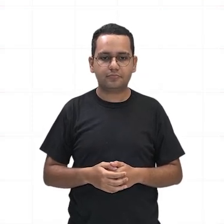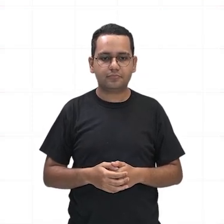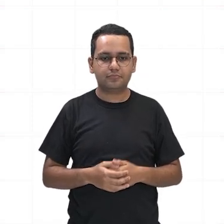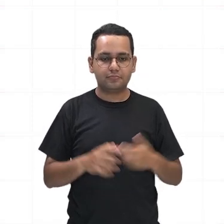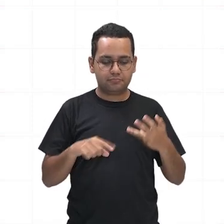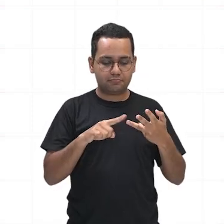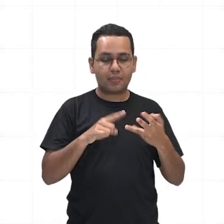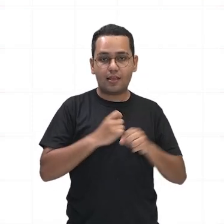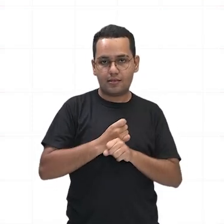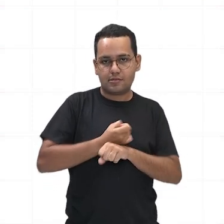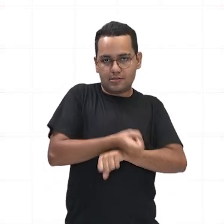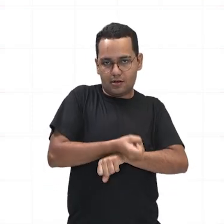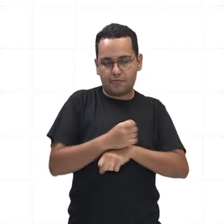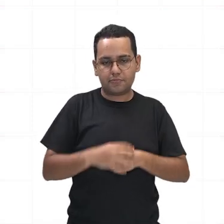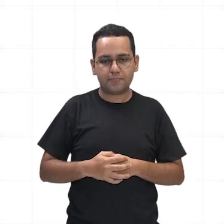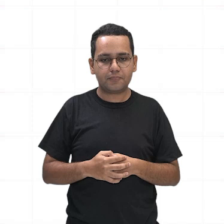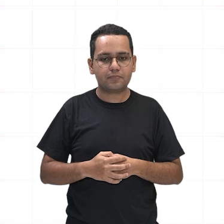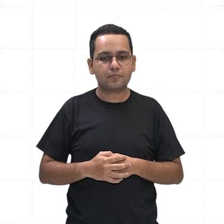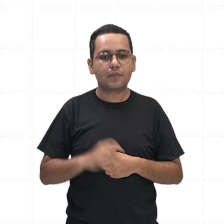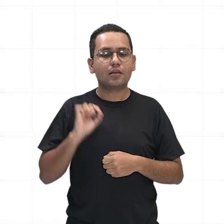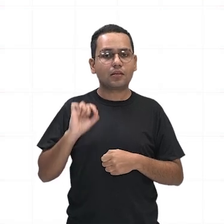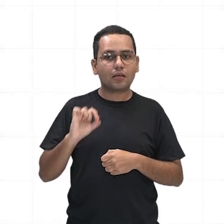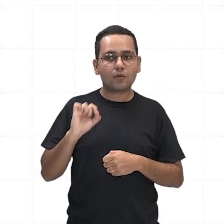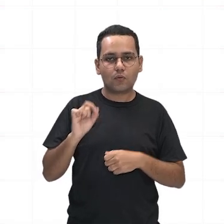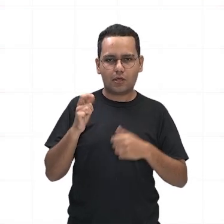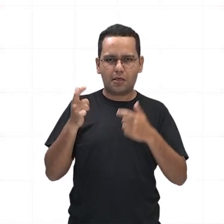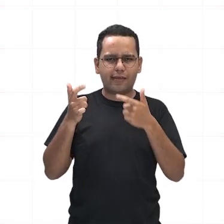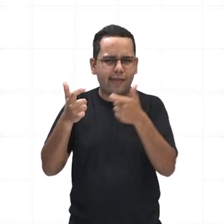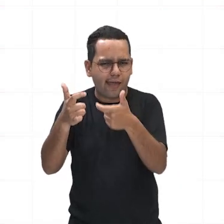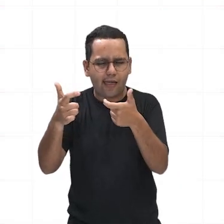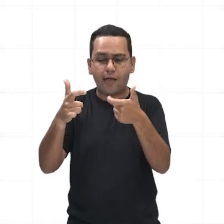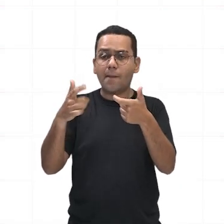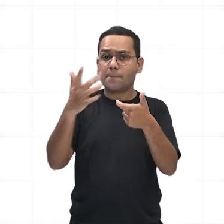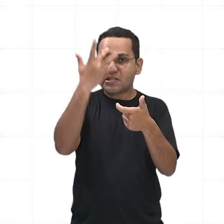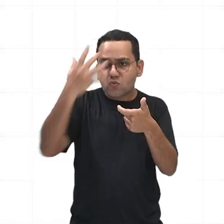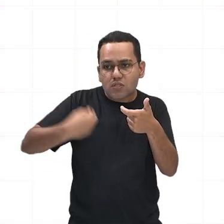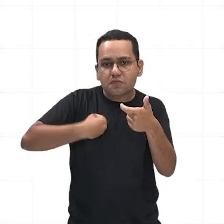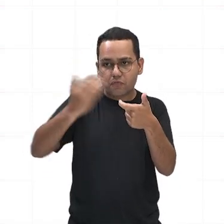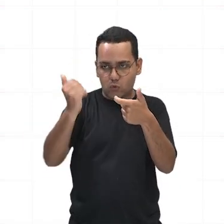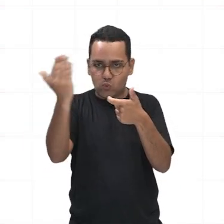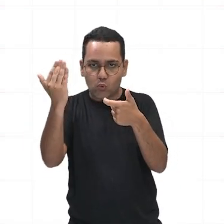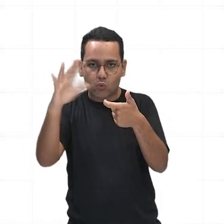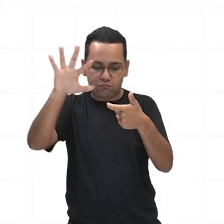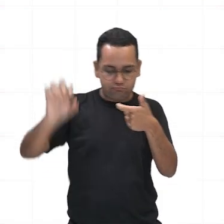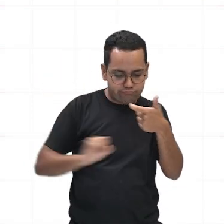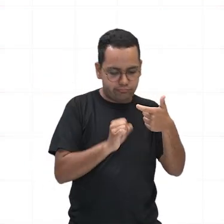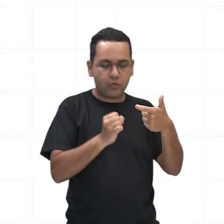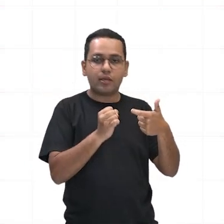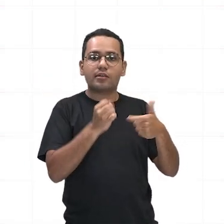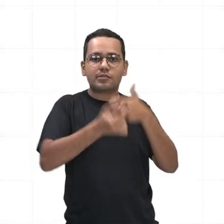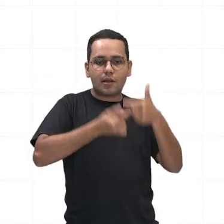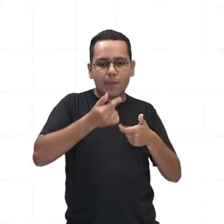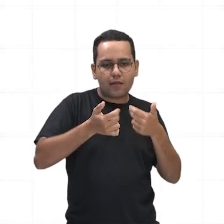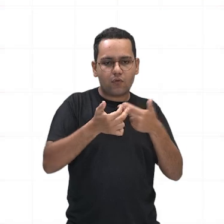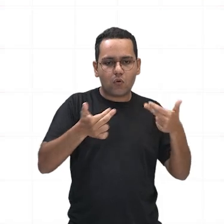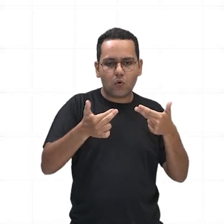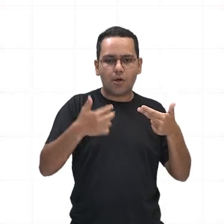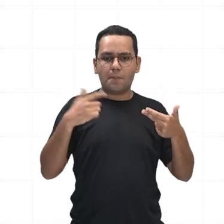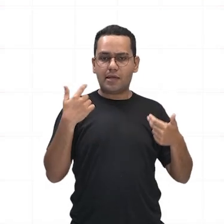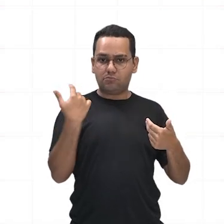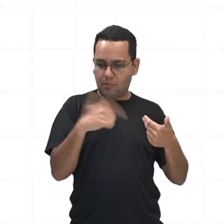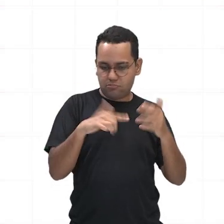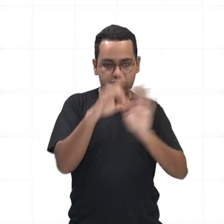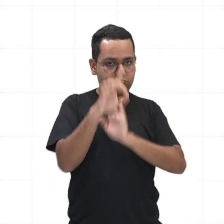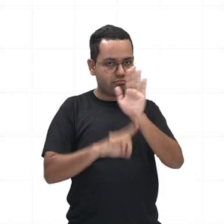escravos. Eram prisioneiros de guerra ou filhos de escravos. Não tinham direito à participação política.